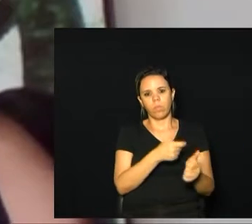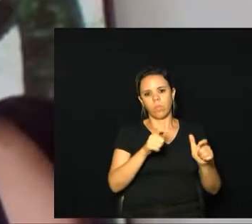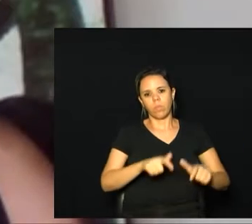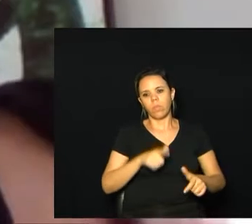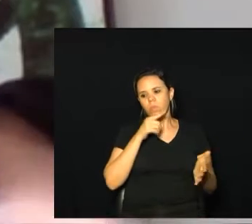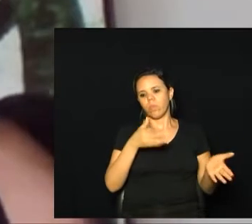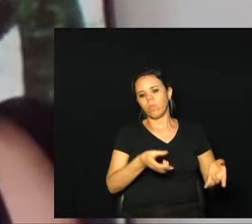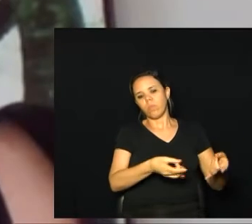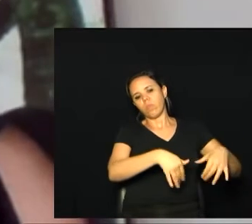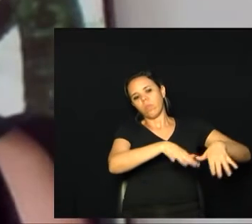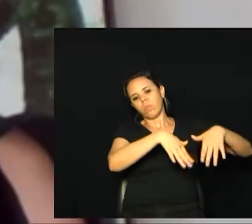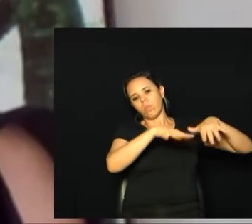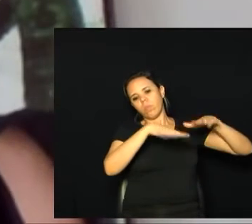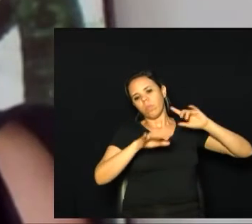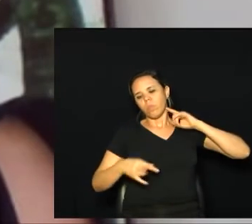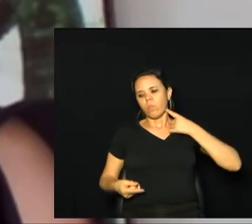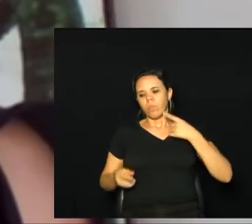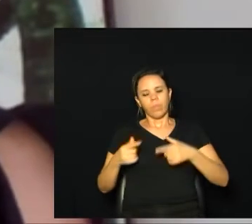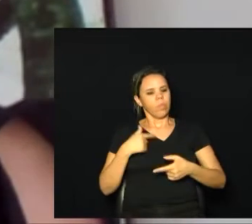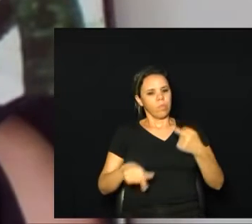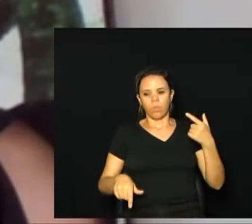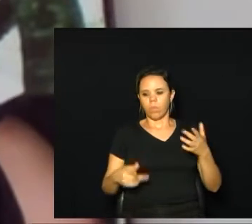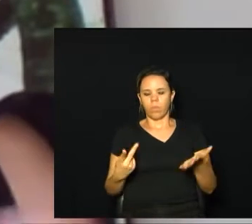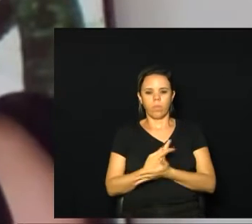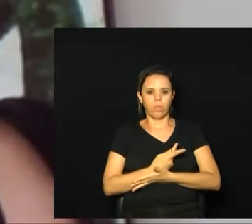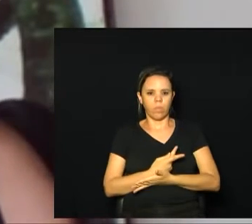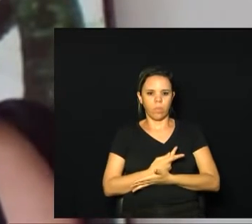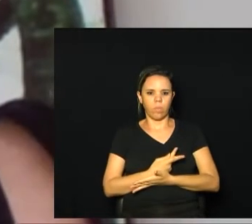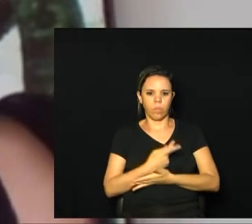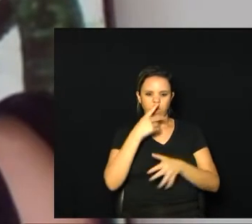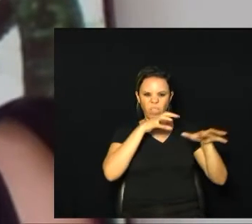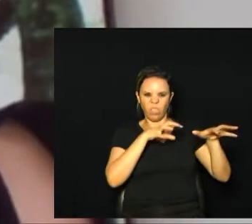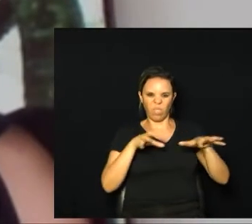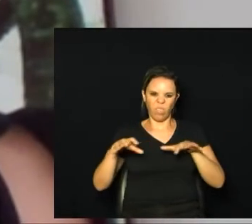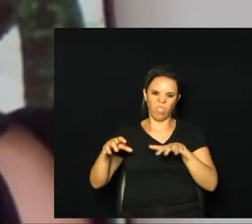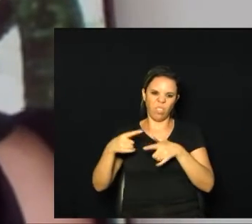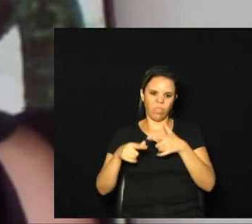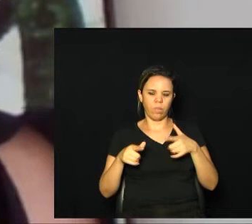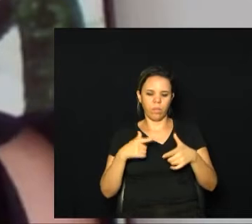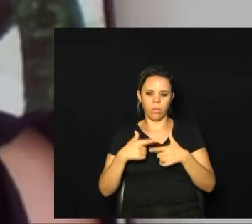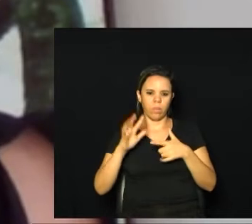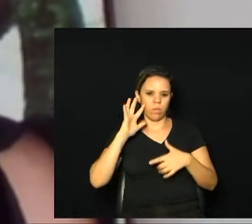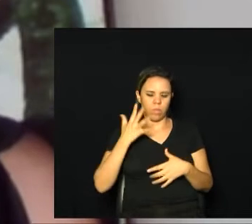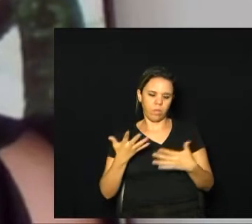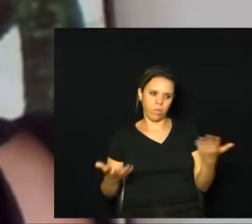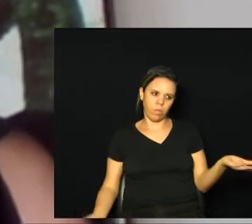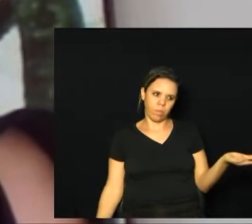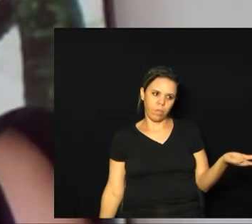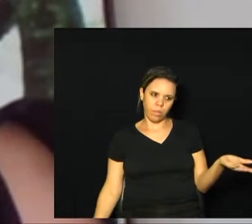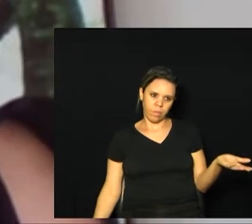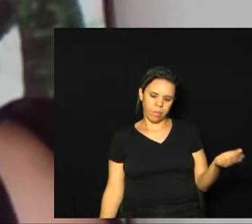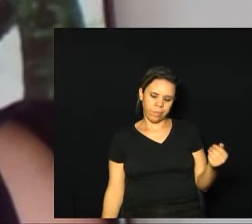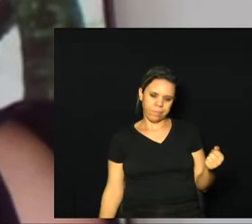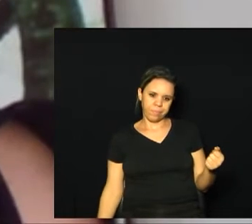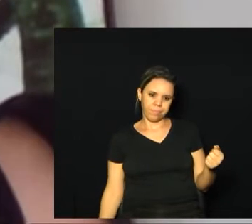rio, de um córrego, eu deixo ali. Esse não é um local correto, mesmo porque quando vem uma chuva, a gente tem consequências disso, né?